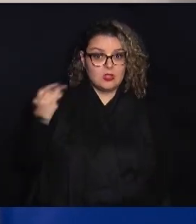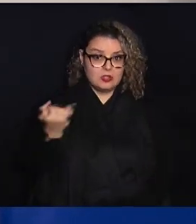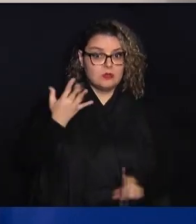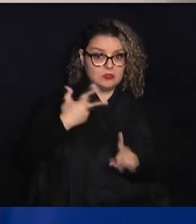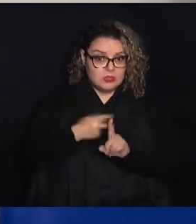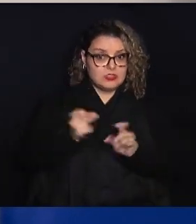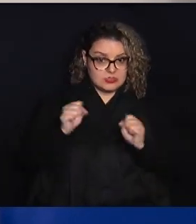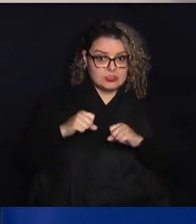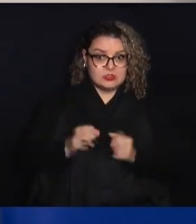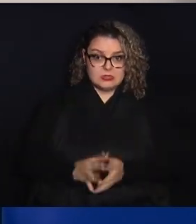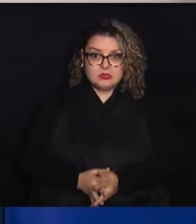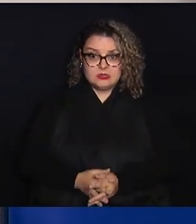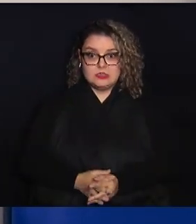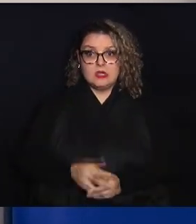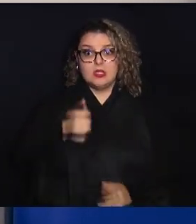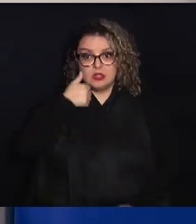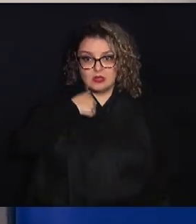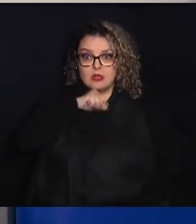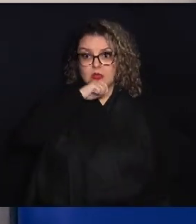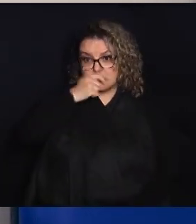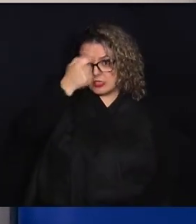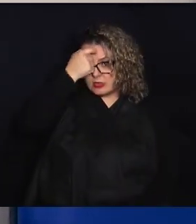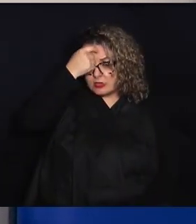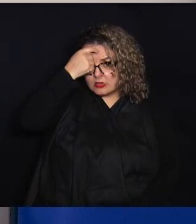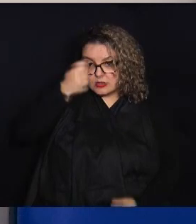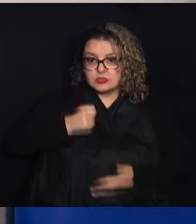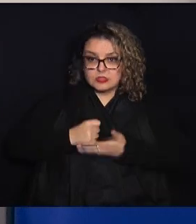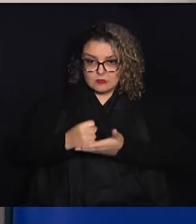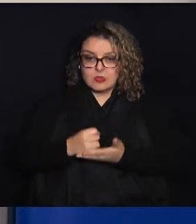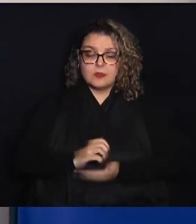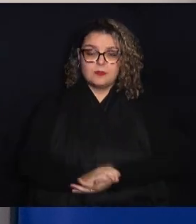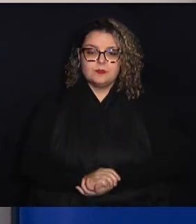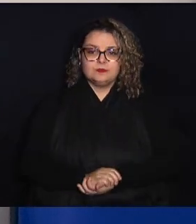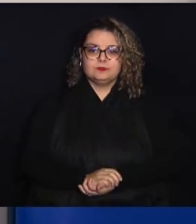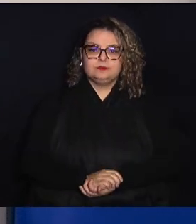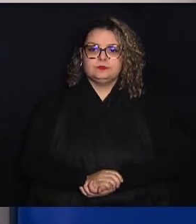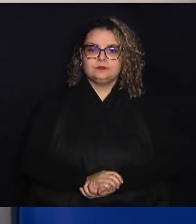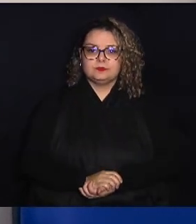atuais né então eu acho muito importante sim que as mães TM essa consciência de trazer